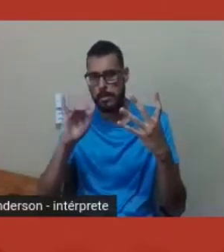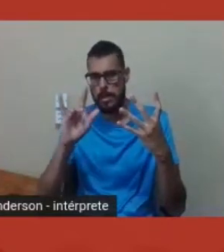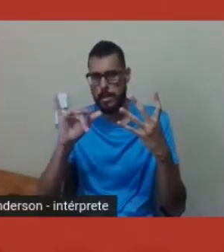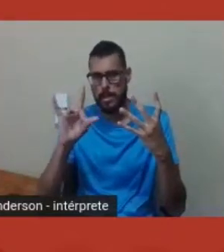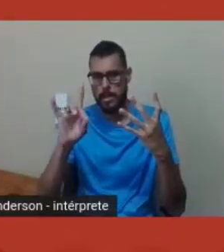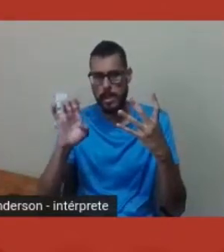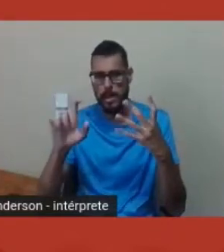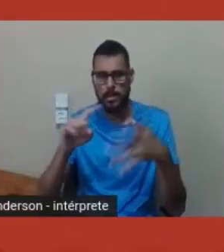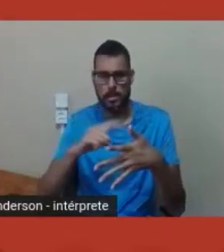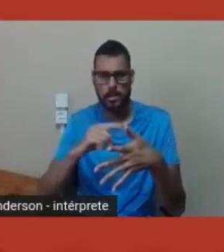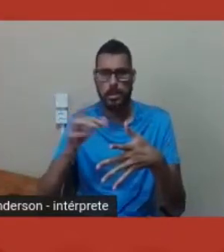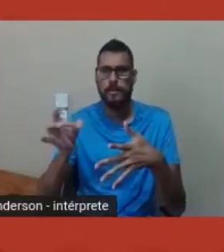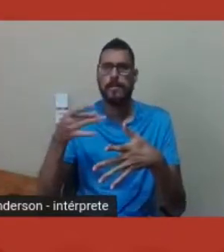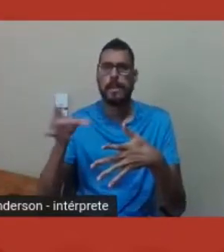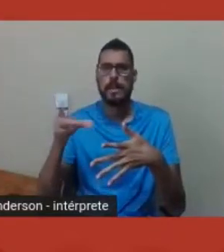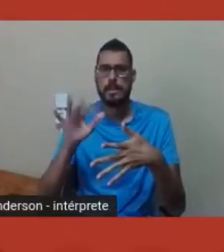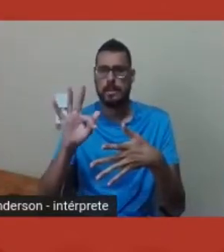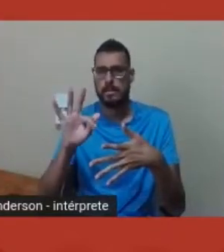flexibilidade,